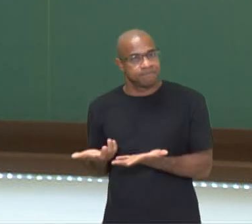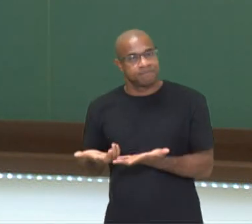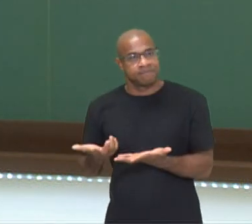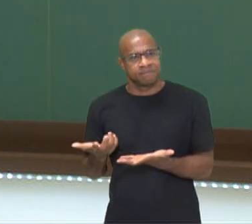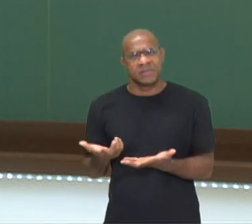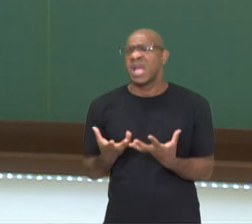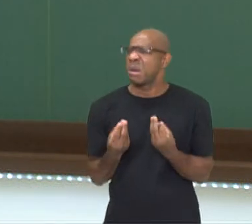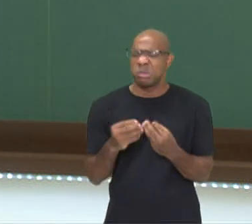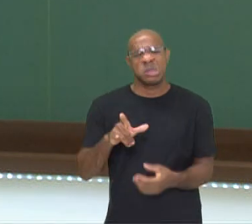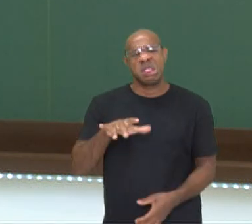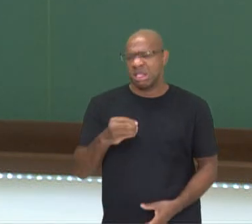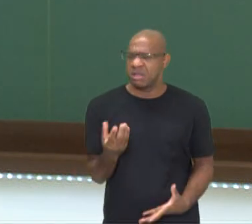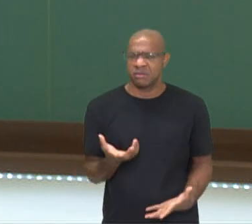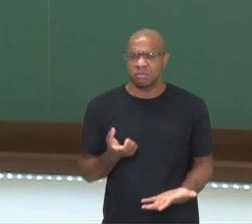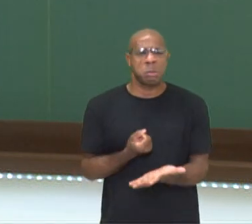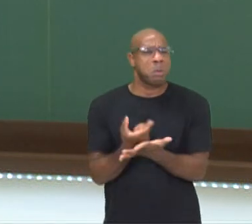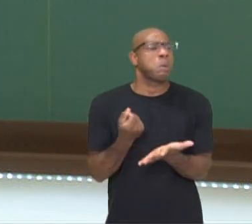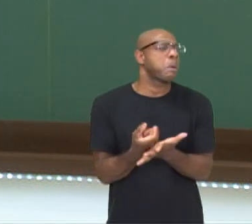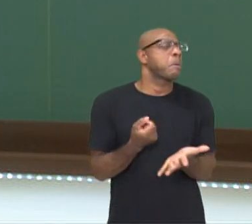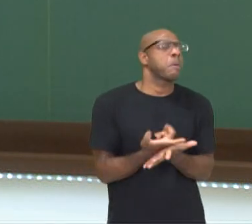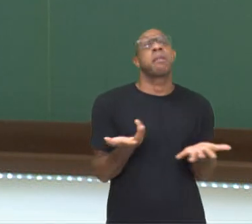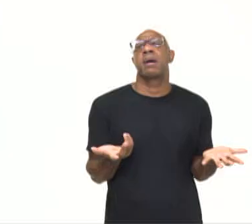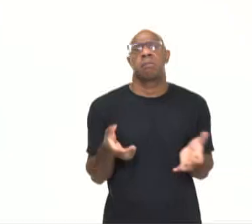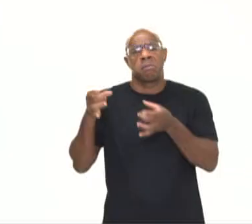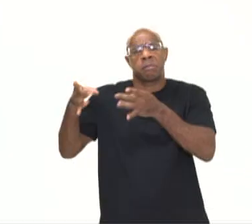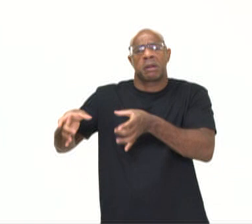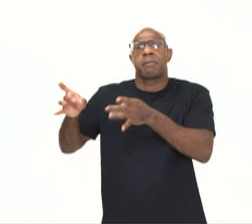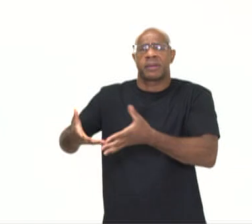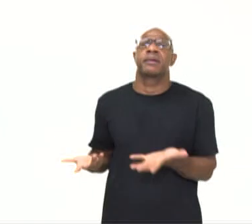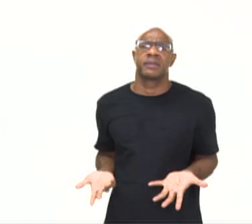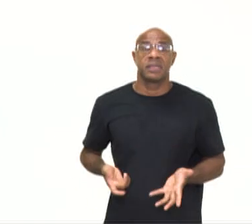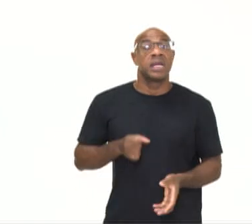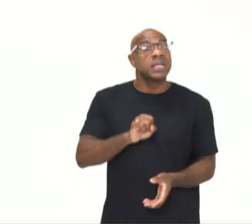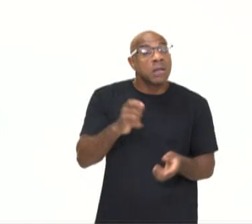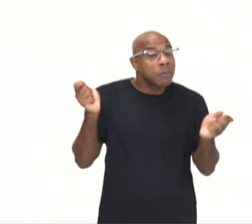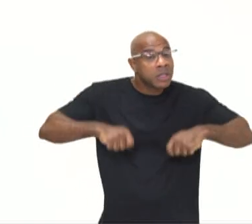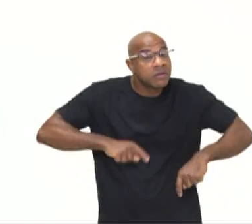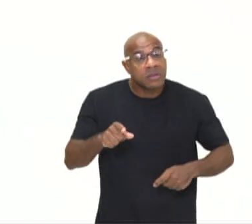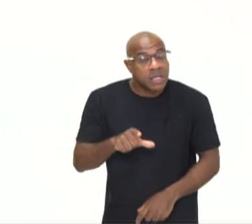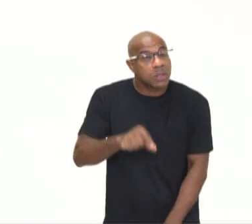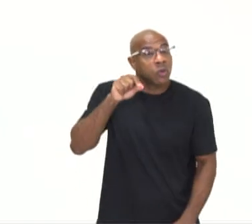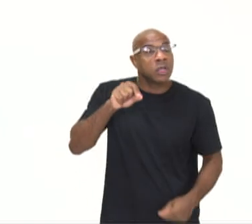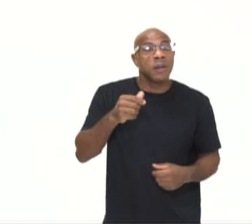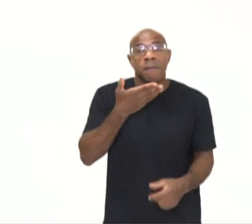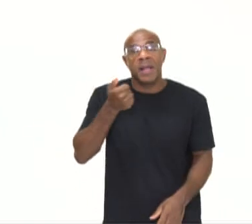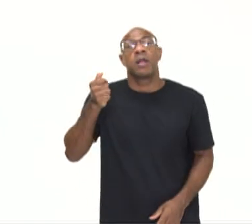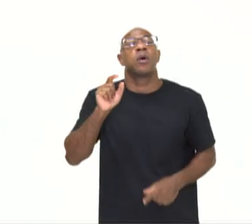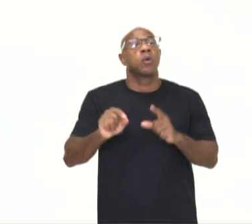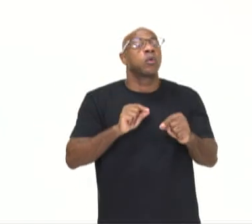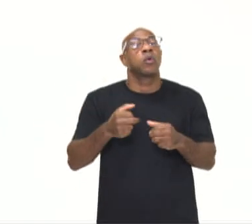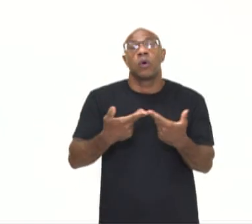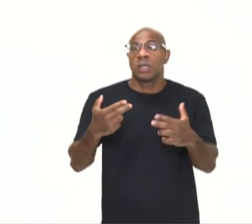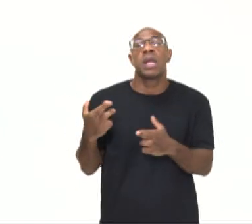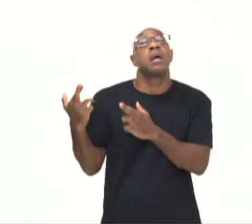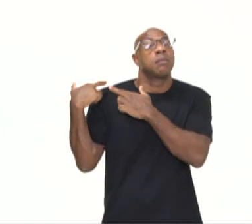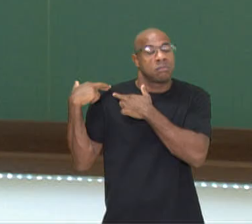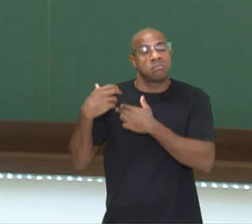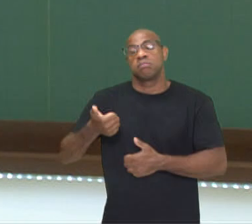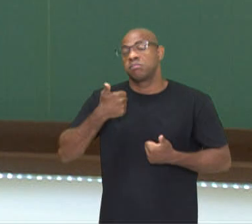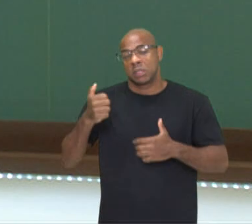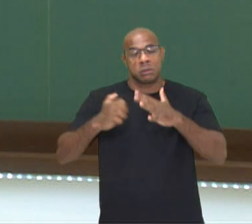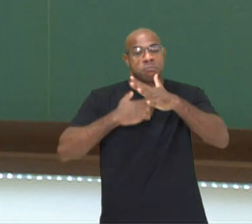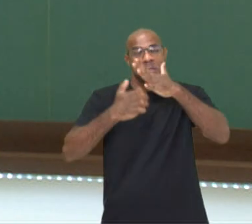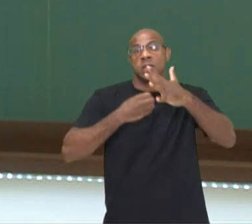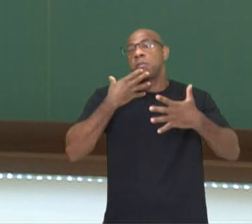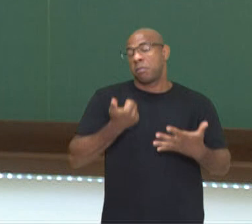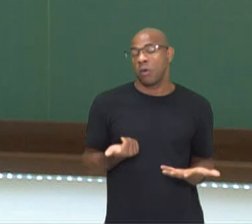lixo muito com essa aquisição ou não? E, se possível, priorize empresas socialmente responsáveis, tá?